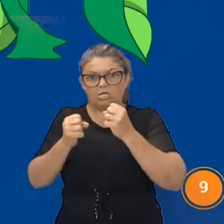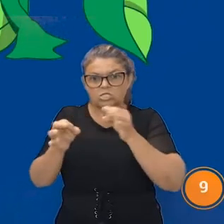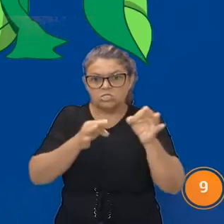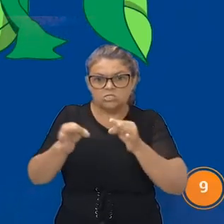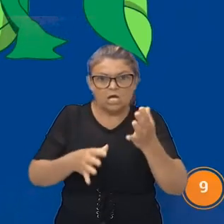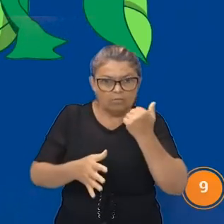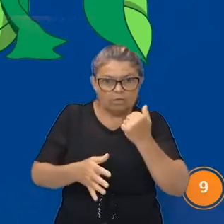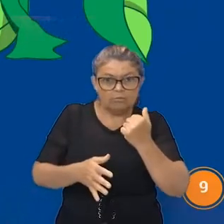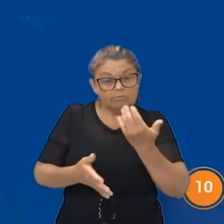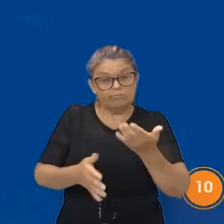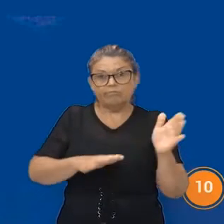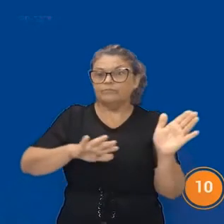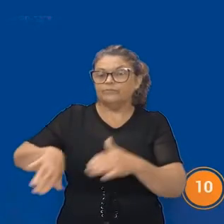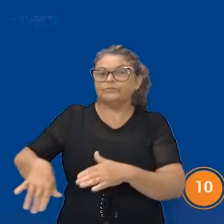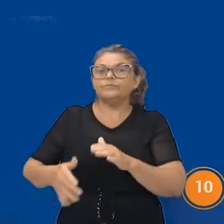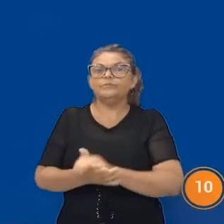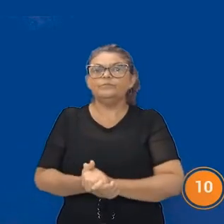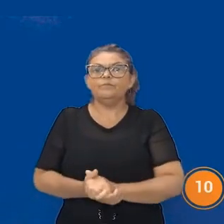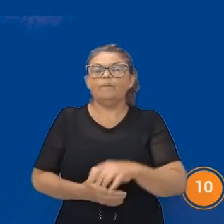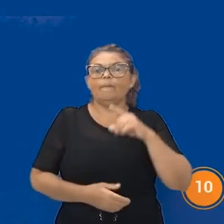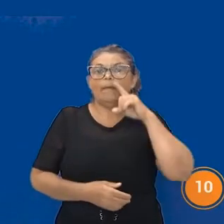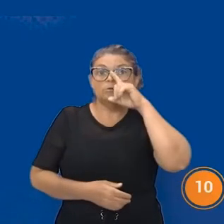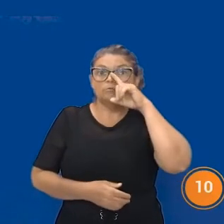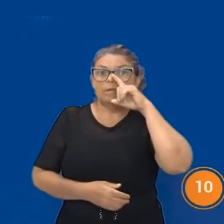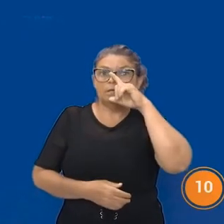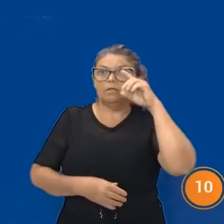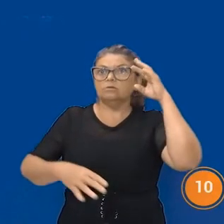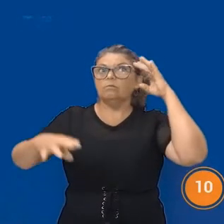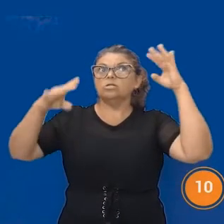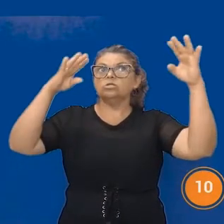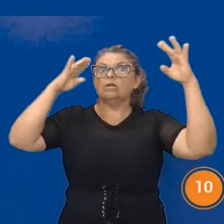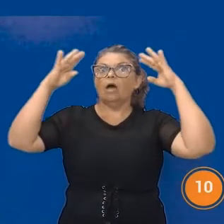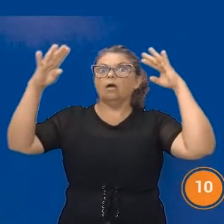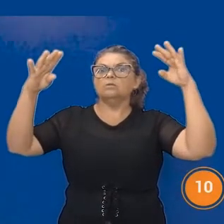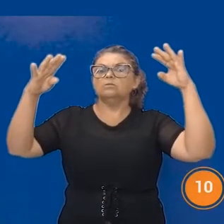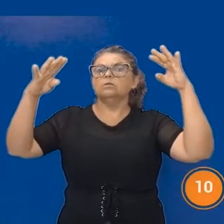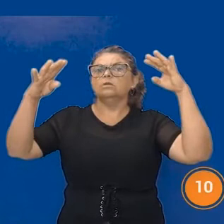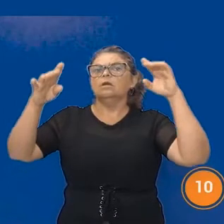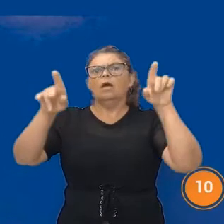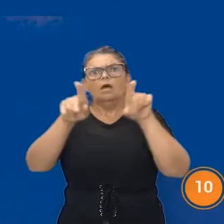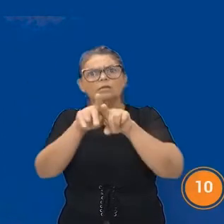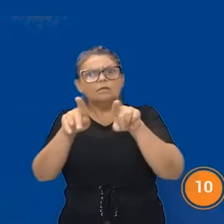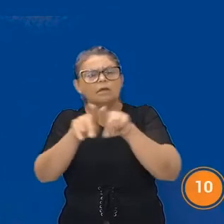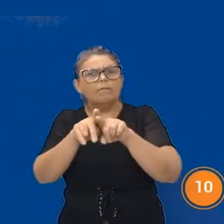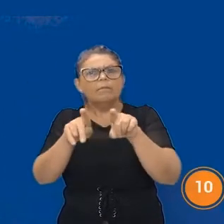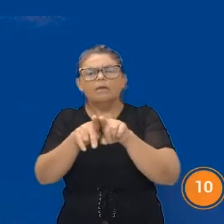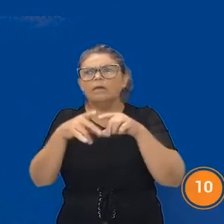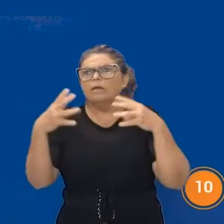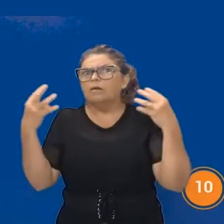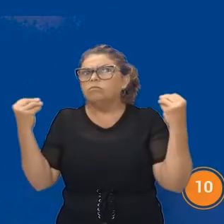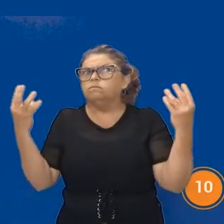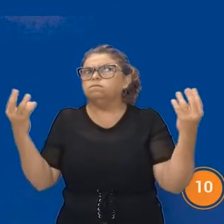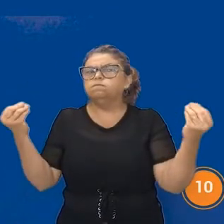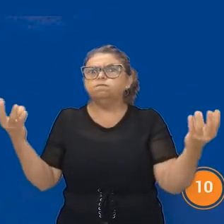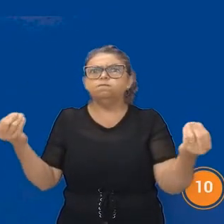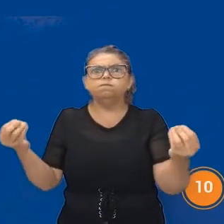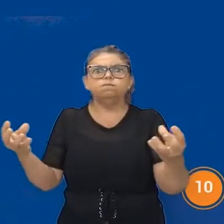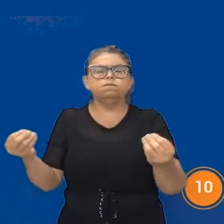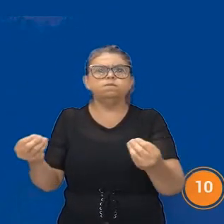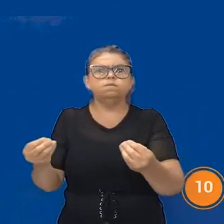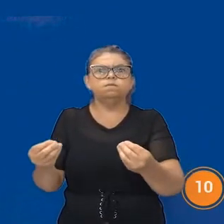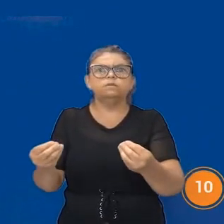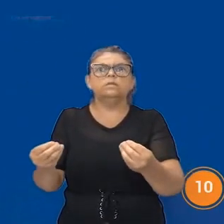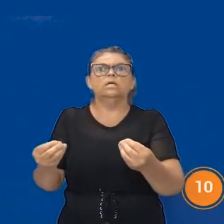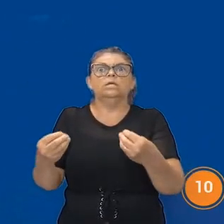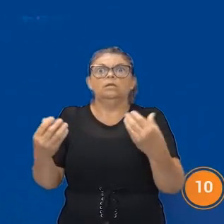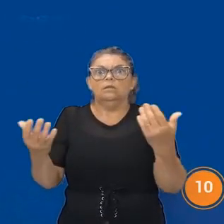verdade? Vamos lá então? Os perigos imaginários, como eu acabei de citar, também eram muitos. Como, por exemplo,